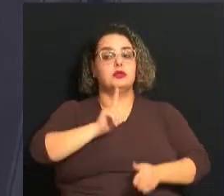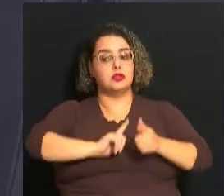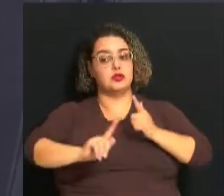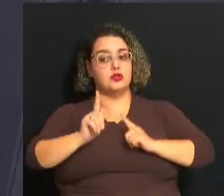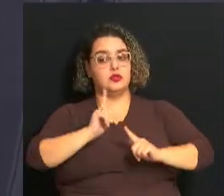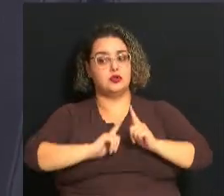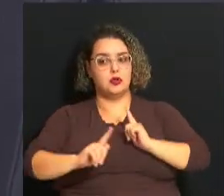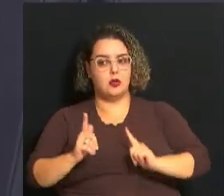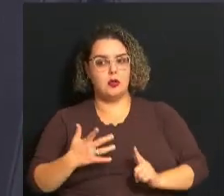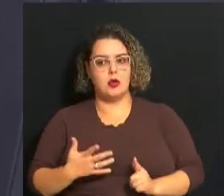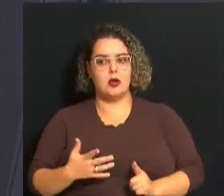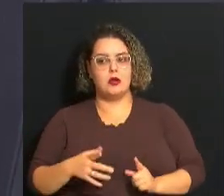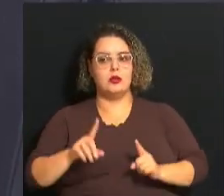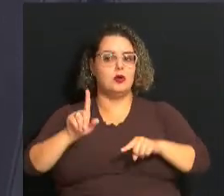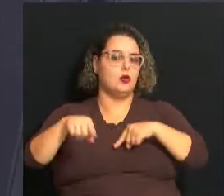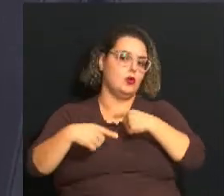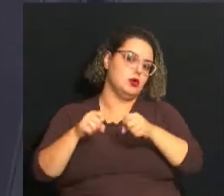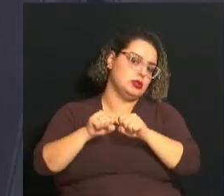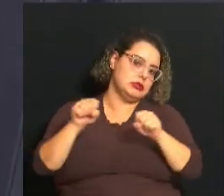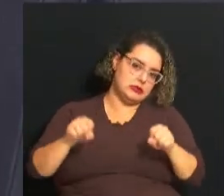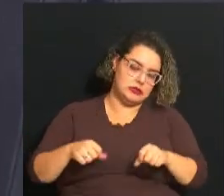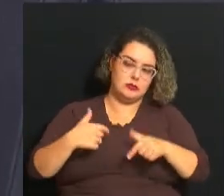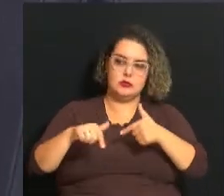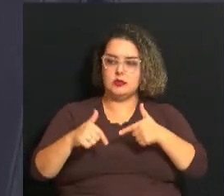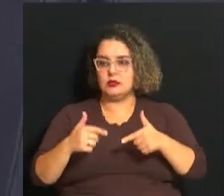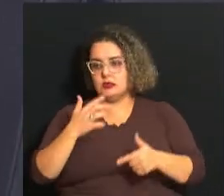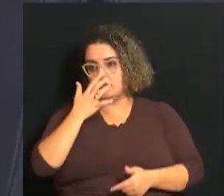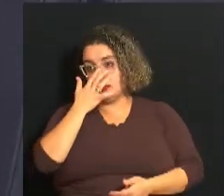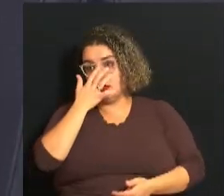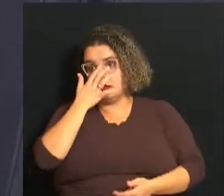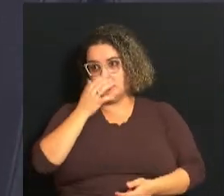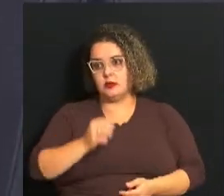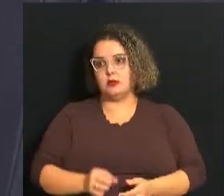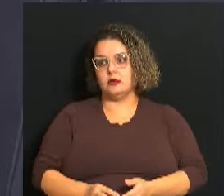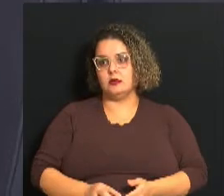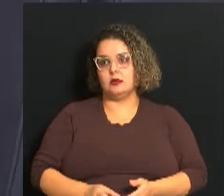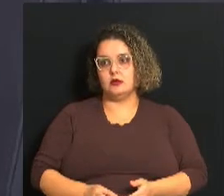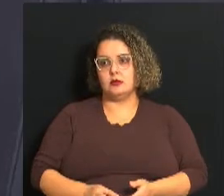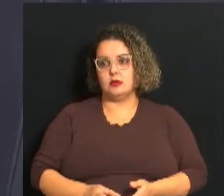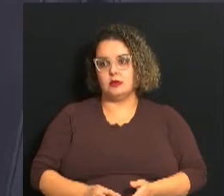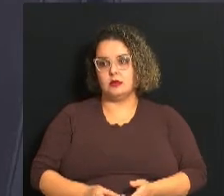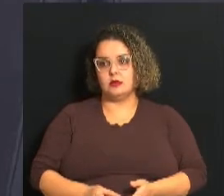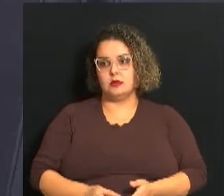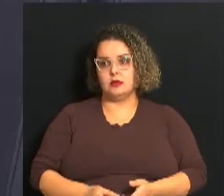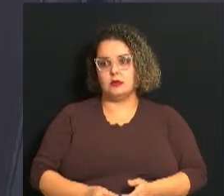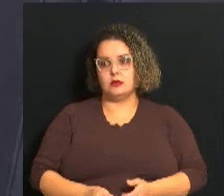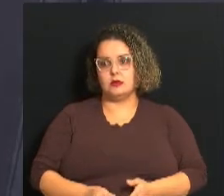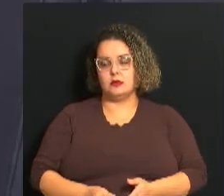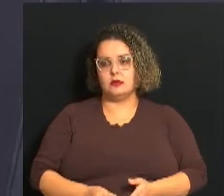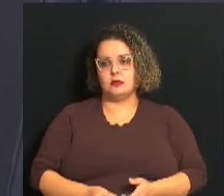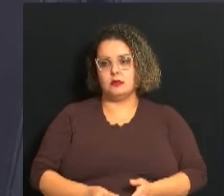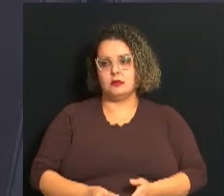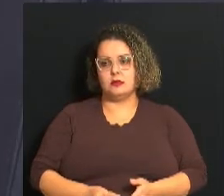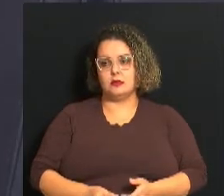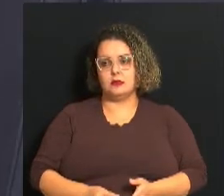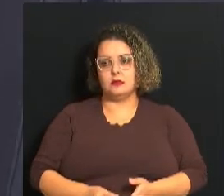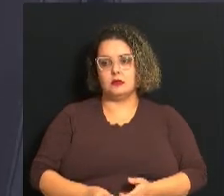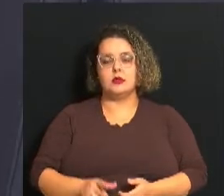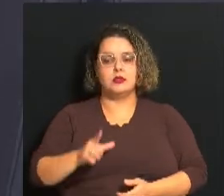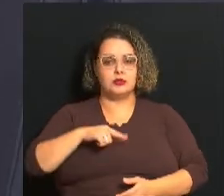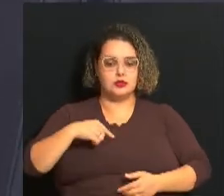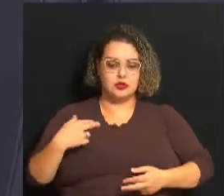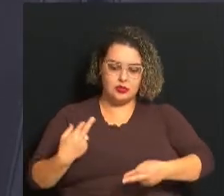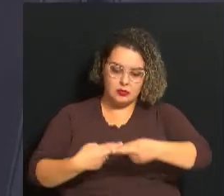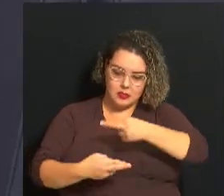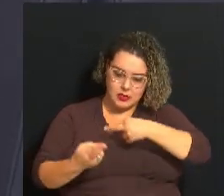gestores que em outros sistemas de trabalho era um gestores né que que bom enfim que tinha uma relação de trabalho